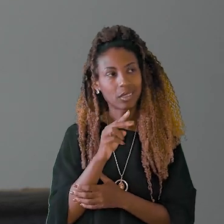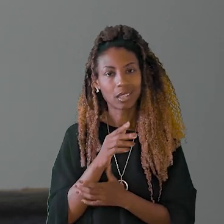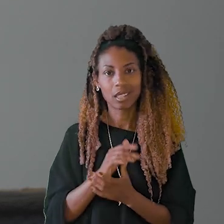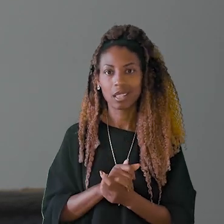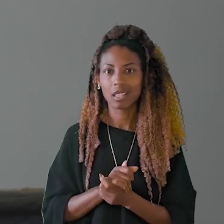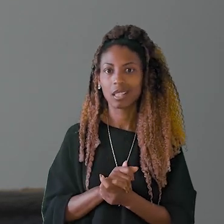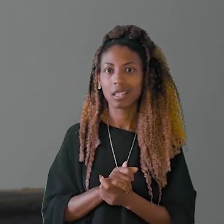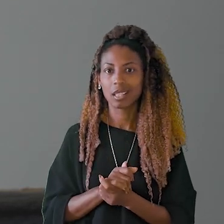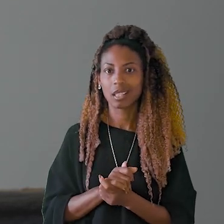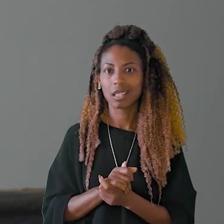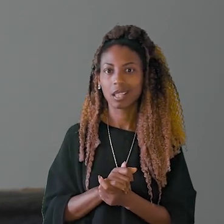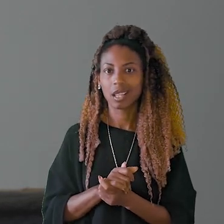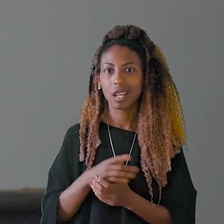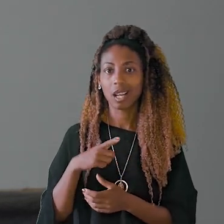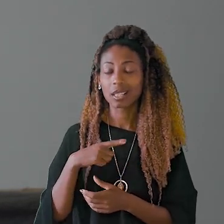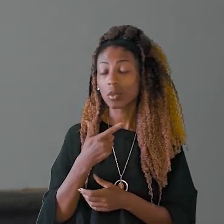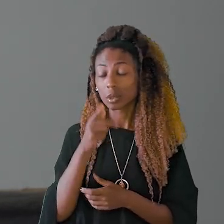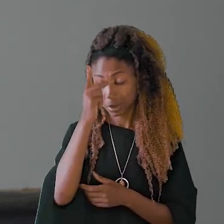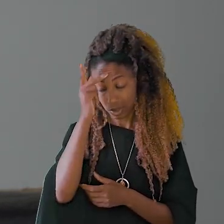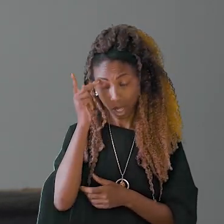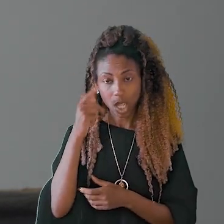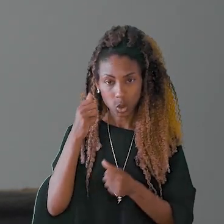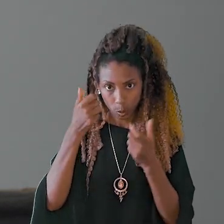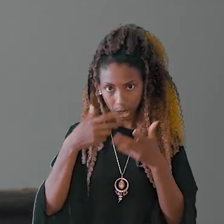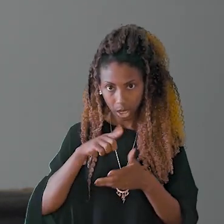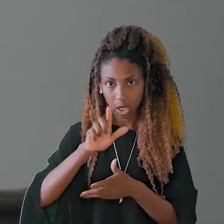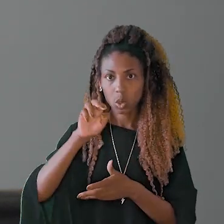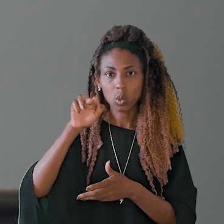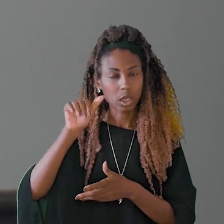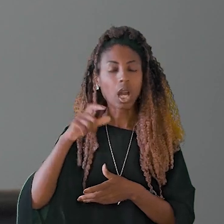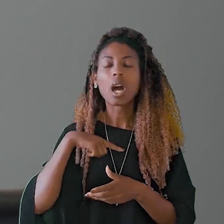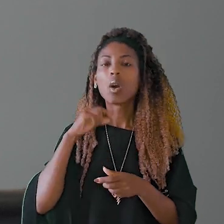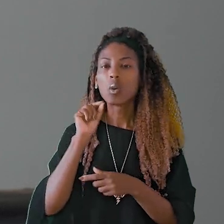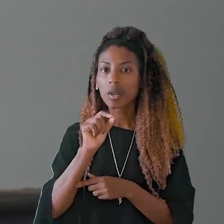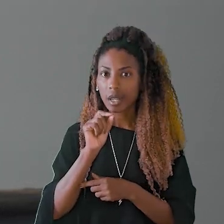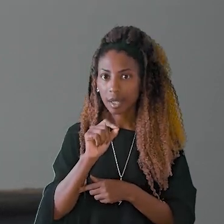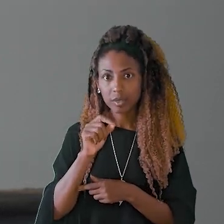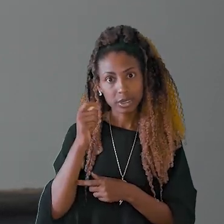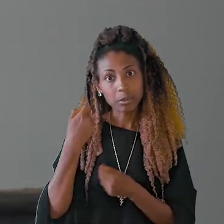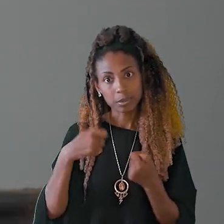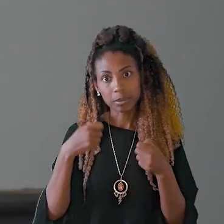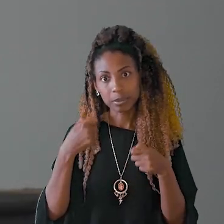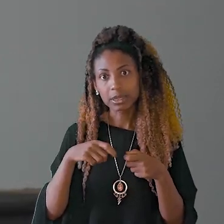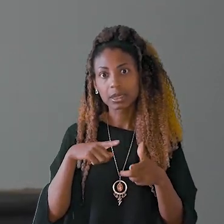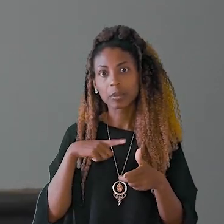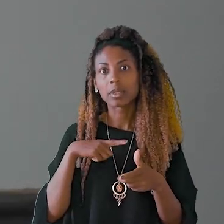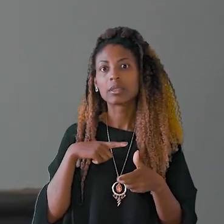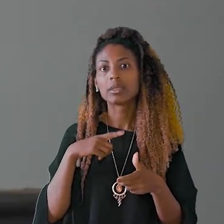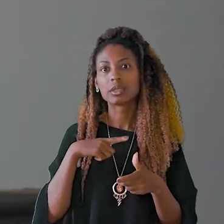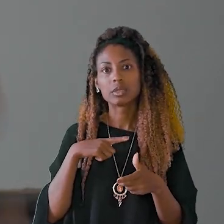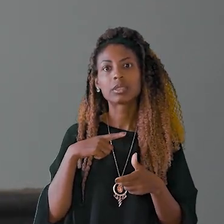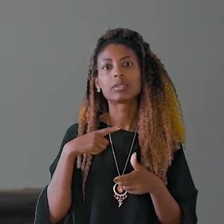vem Gil falou comigo, Luna, deixa eu te falar uma coisa, rapidinho aqui. Eu vou te falar porque acho que pra vocês se manterem no eixo, pra você não ter mais um processo e